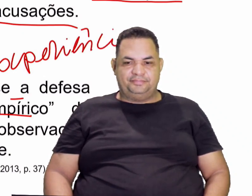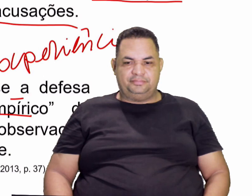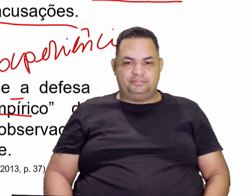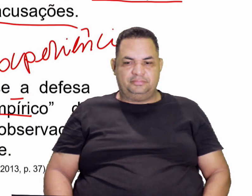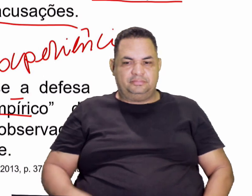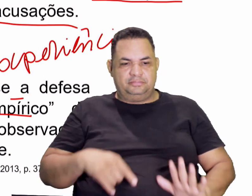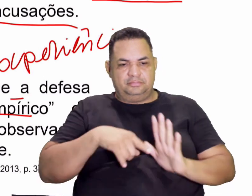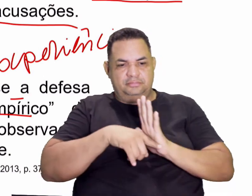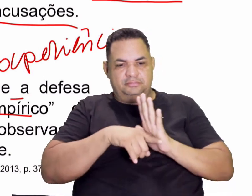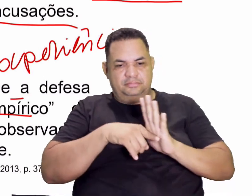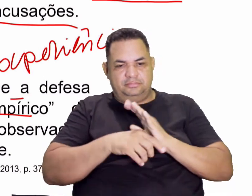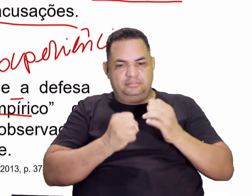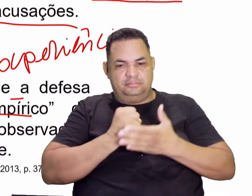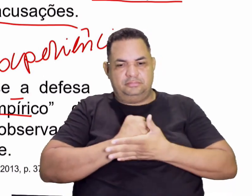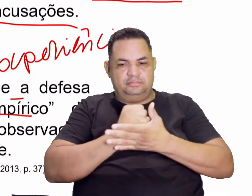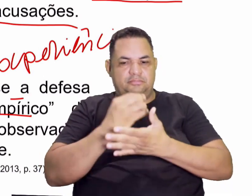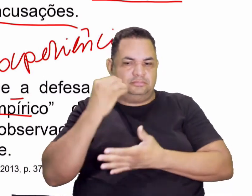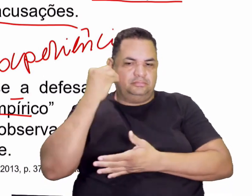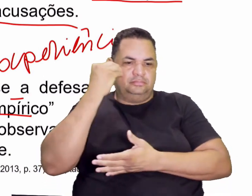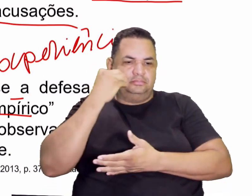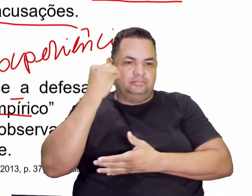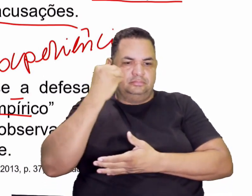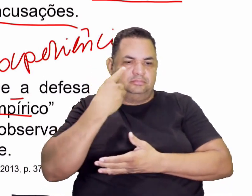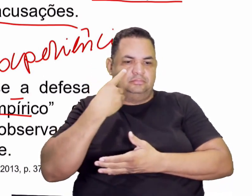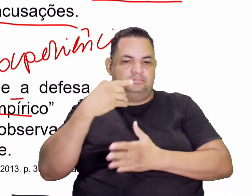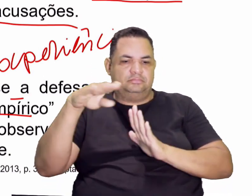De pesquisa, né, baseado na experiência, na